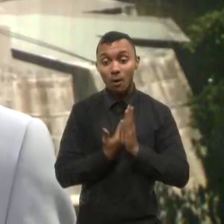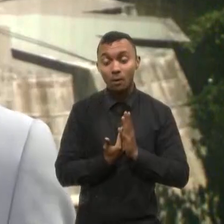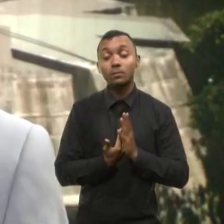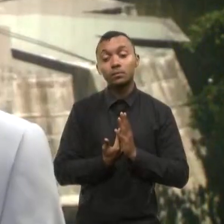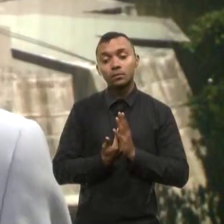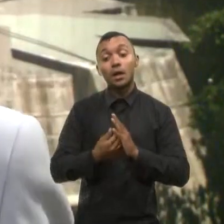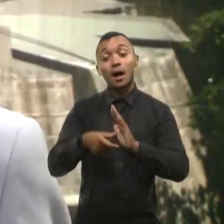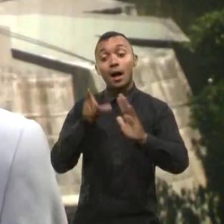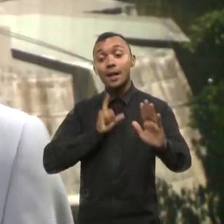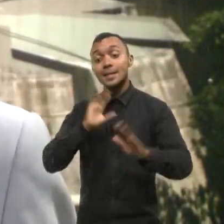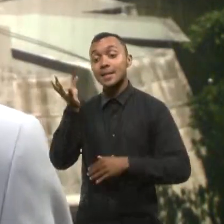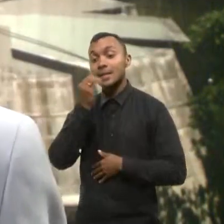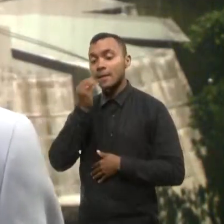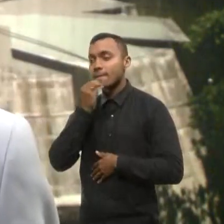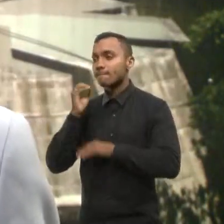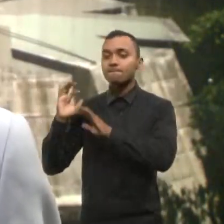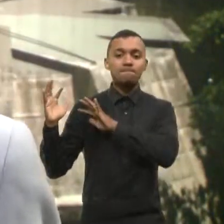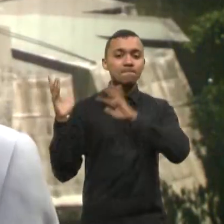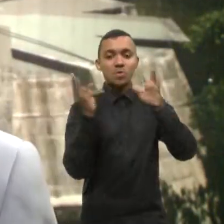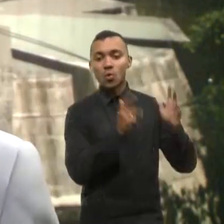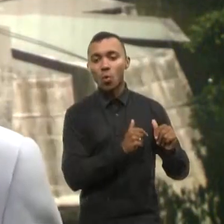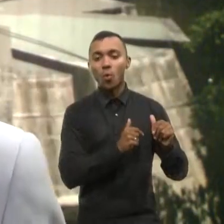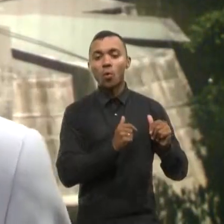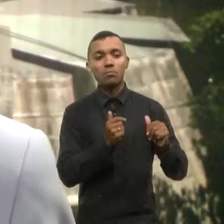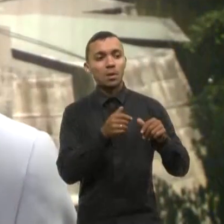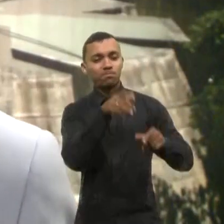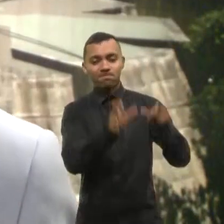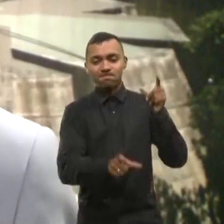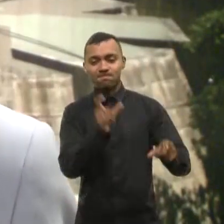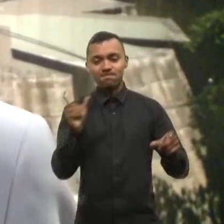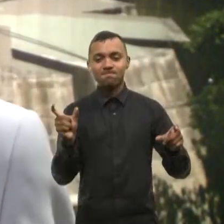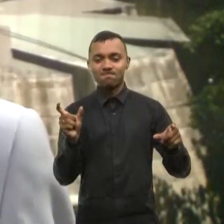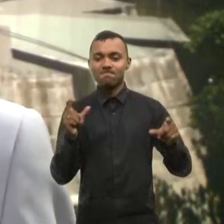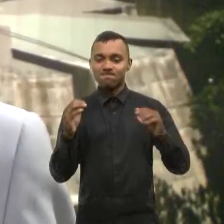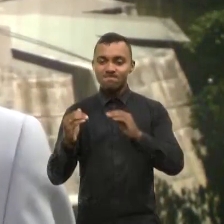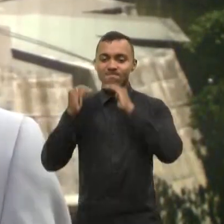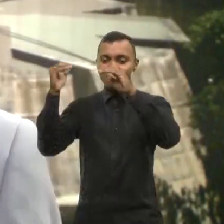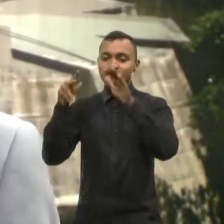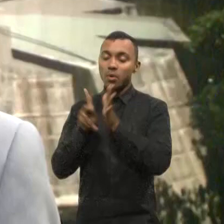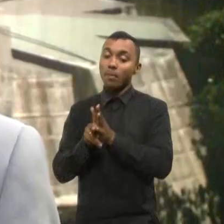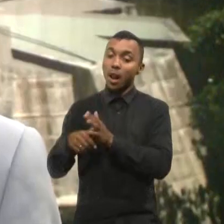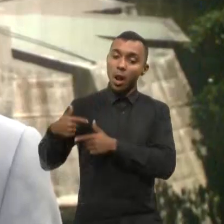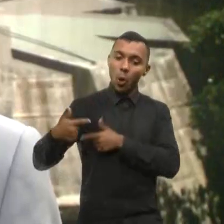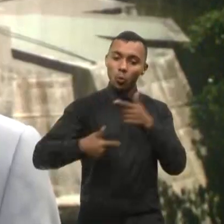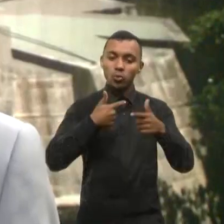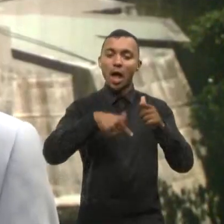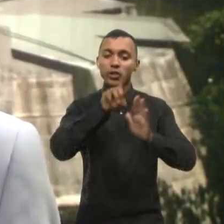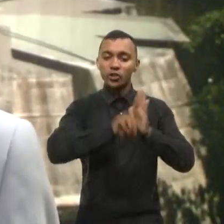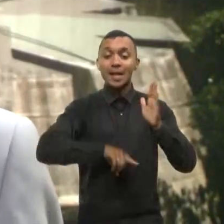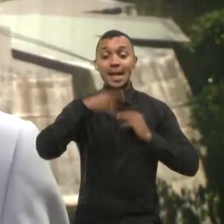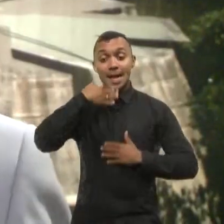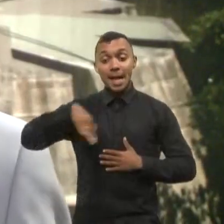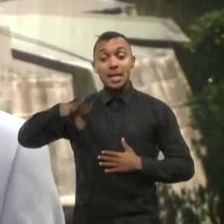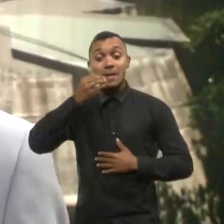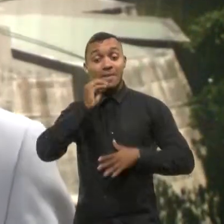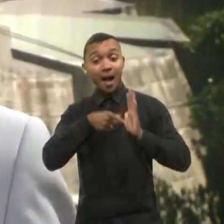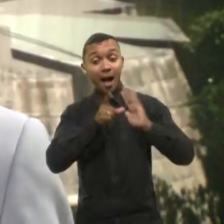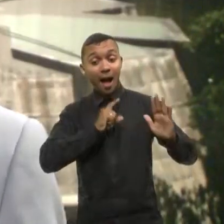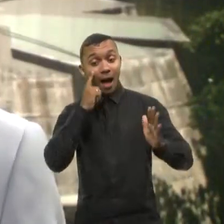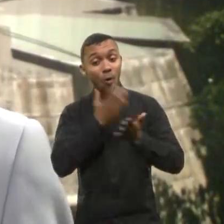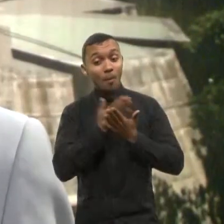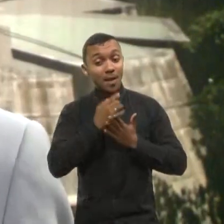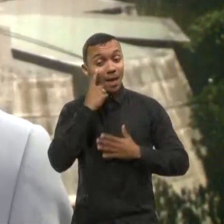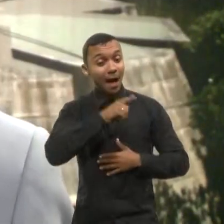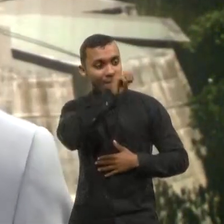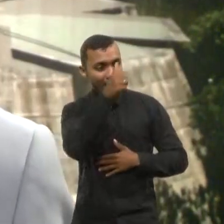os integrantes do sistema de garantia de direitos de crianças e adolescentes verifiquem aquela situação para que depois nós